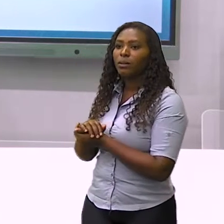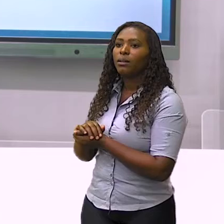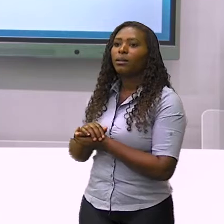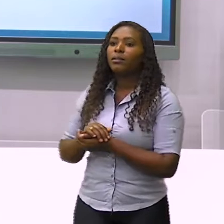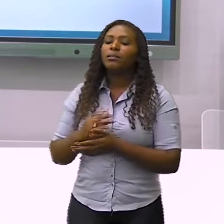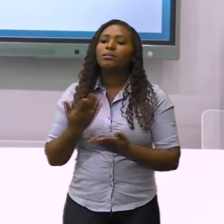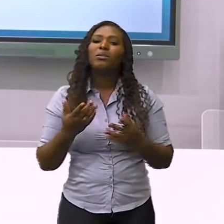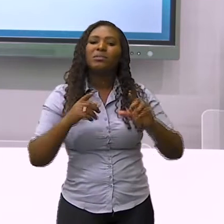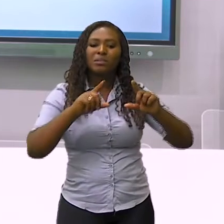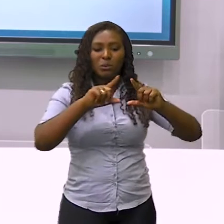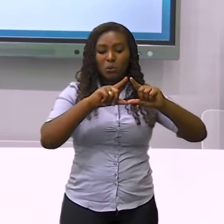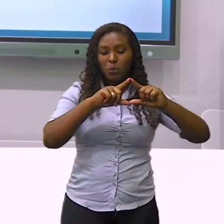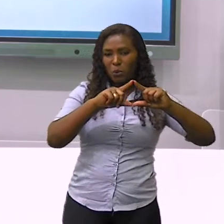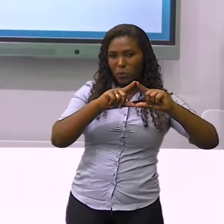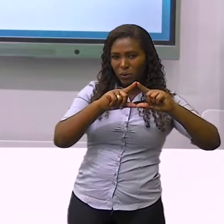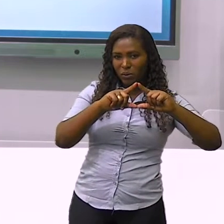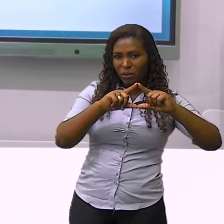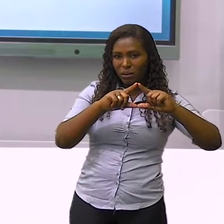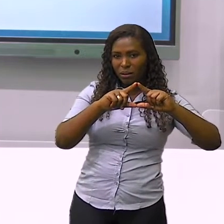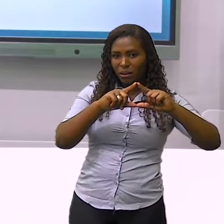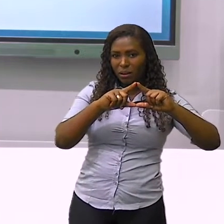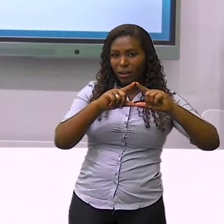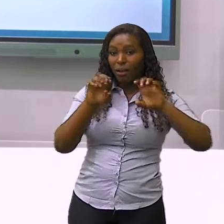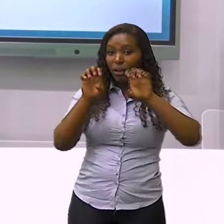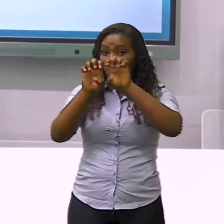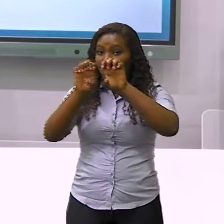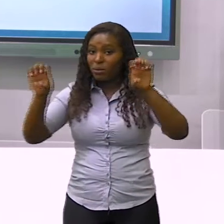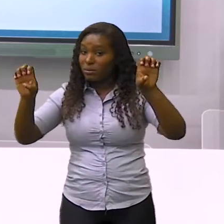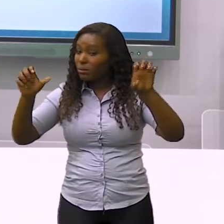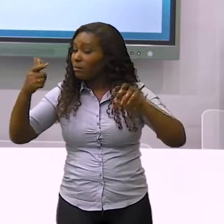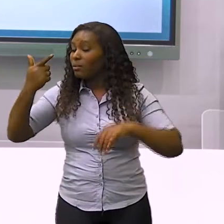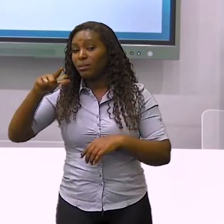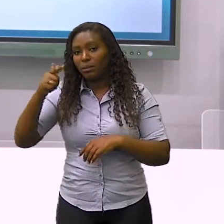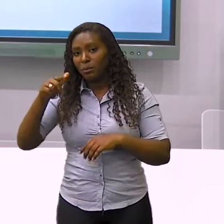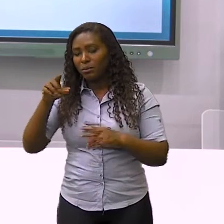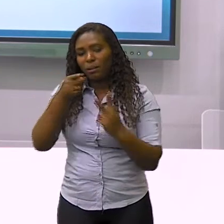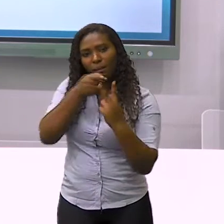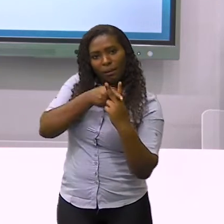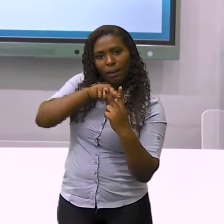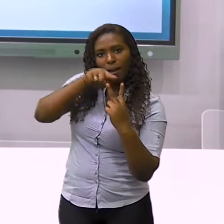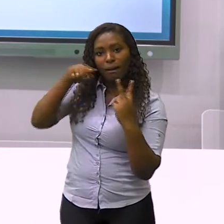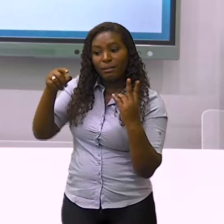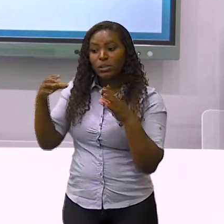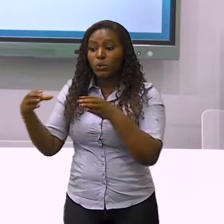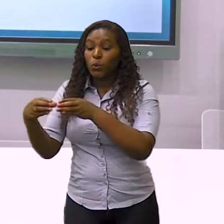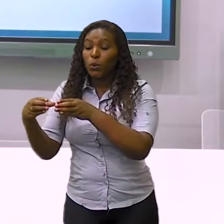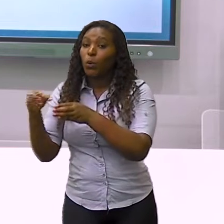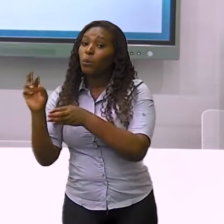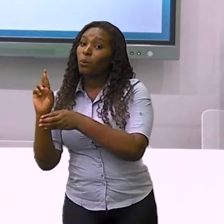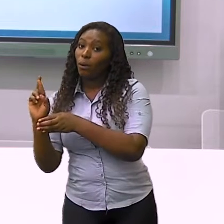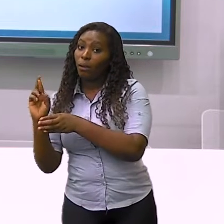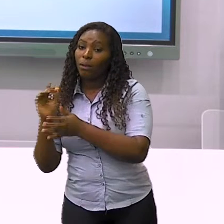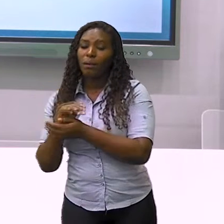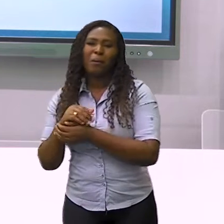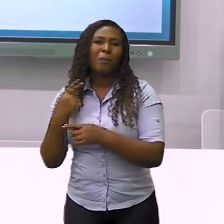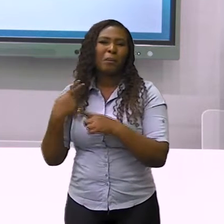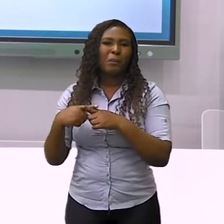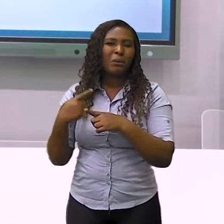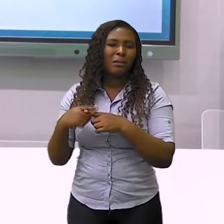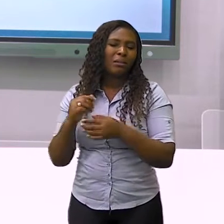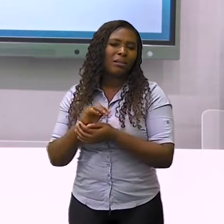ou seja, somente um valor para a raiz. Então, nós vamos ter x1 igual